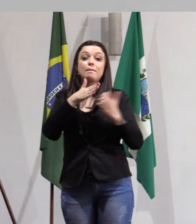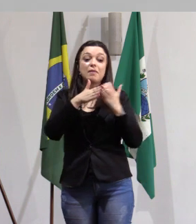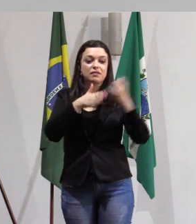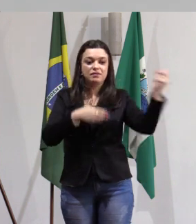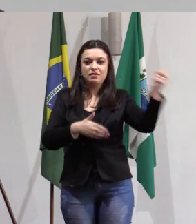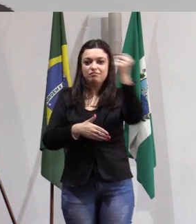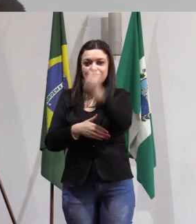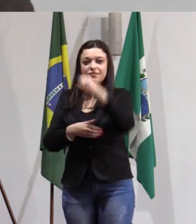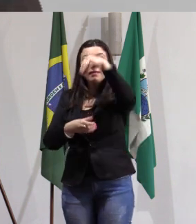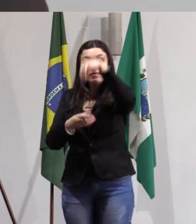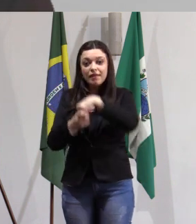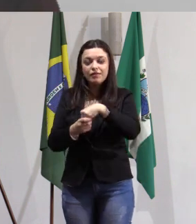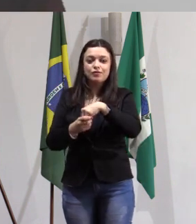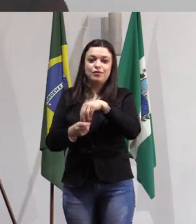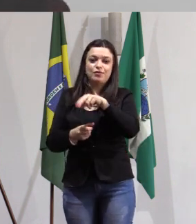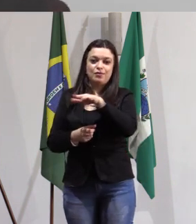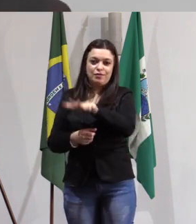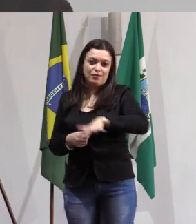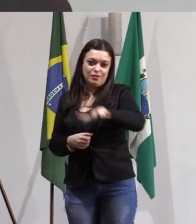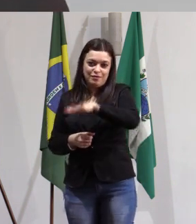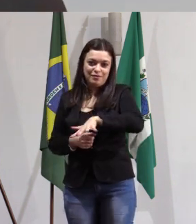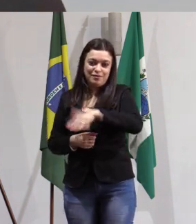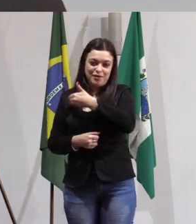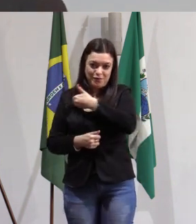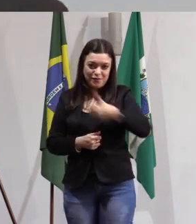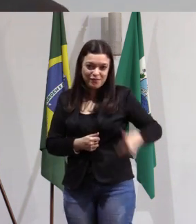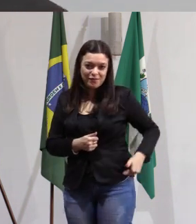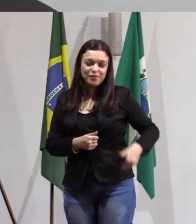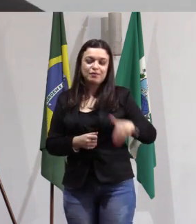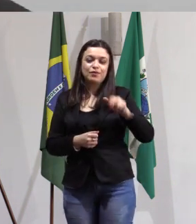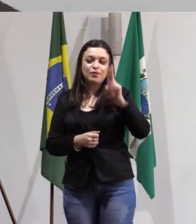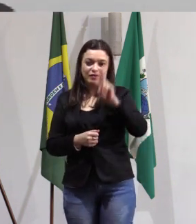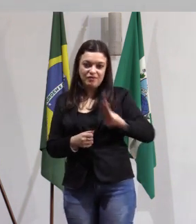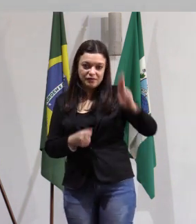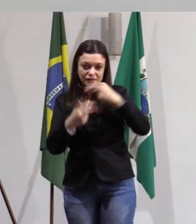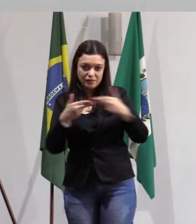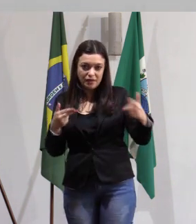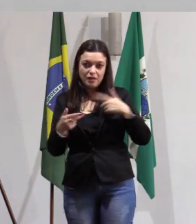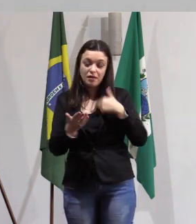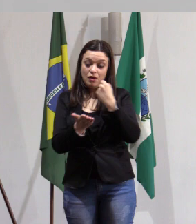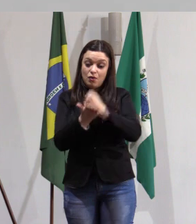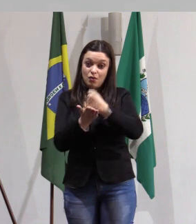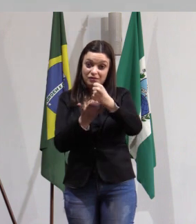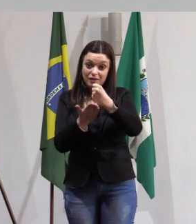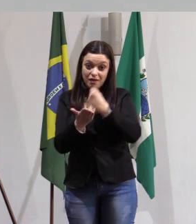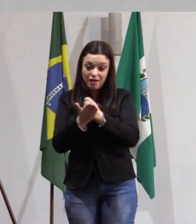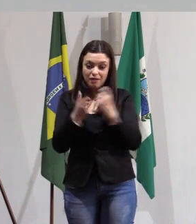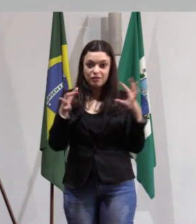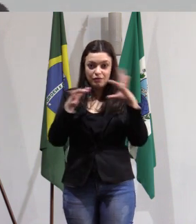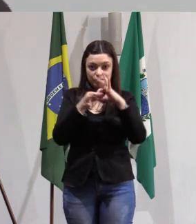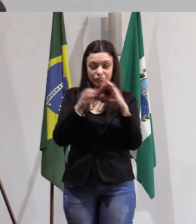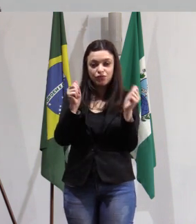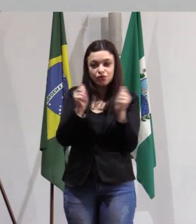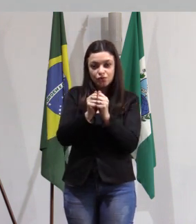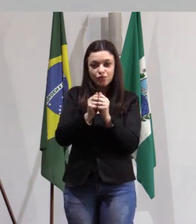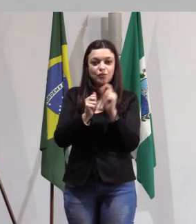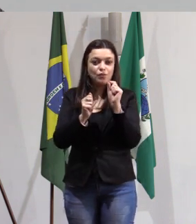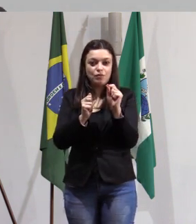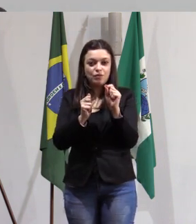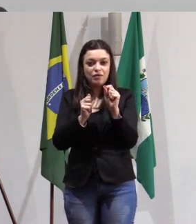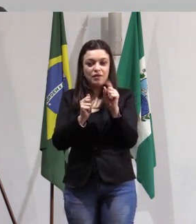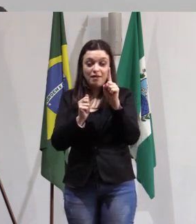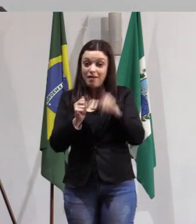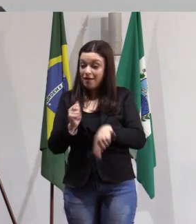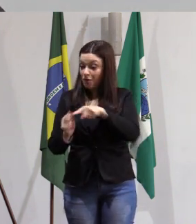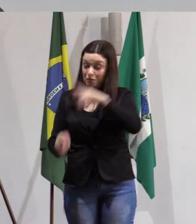programa através de organizações sociais que devem fazer contratos com as universidades e com o Ministério, isso é a alma desse